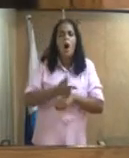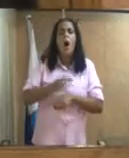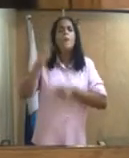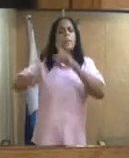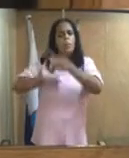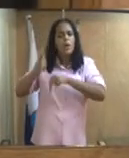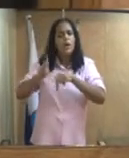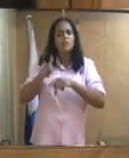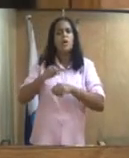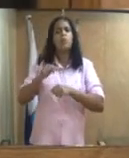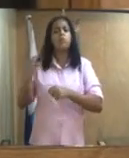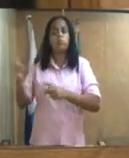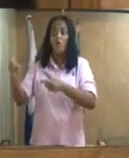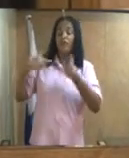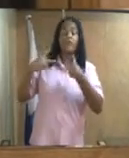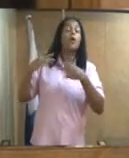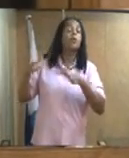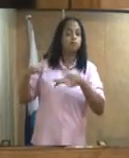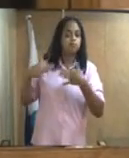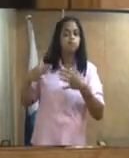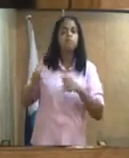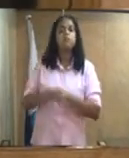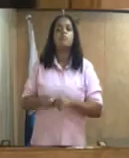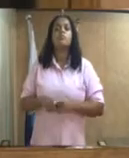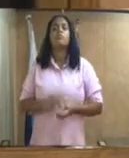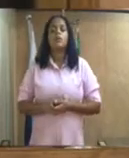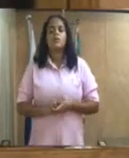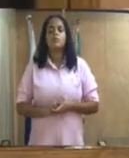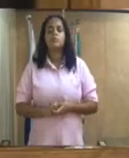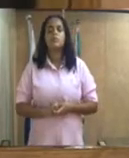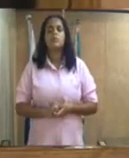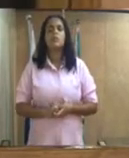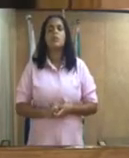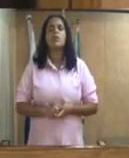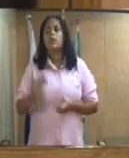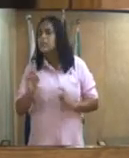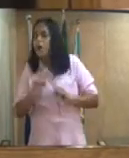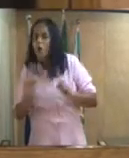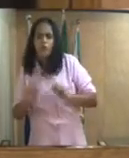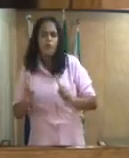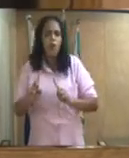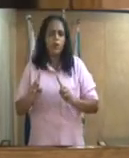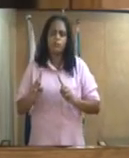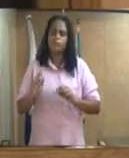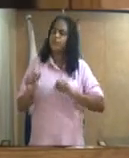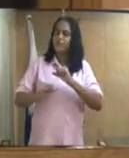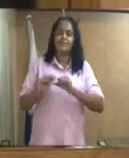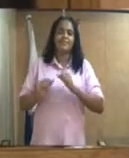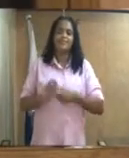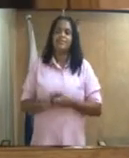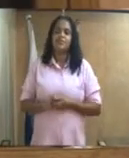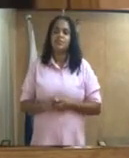assistiu. Caso contrário, que não foi o caso,